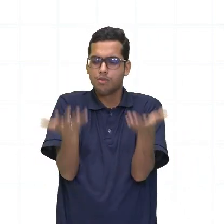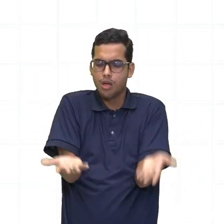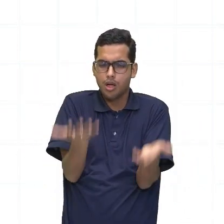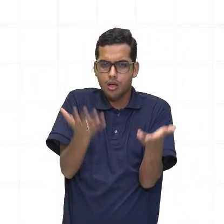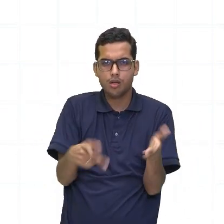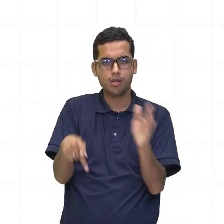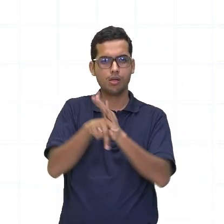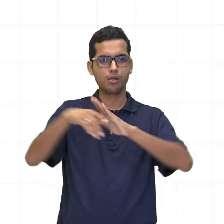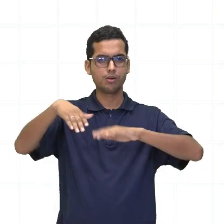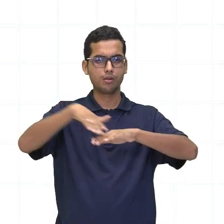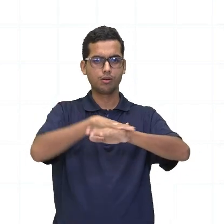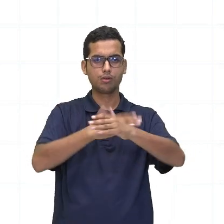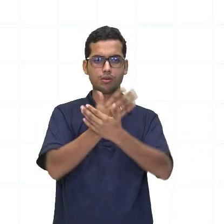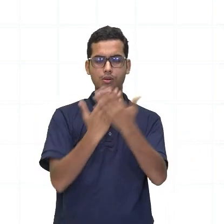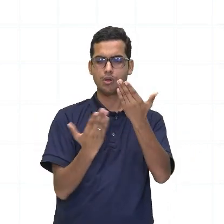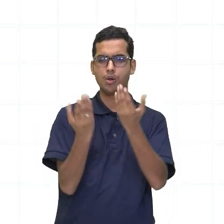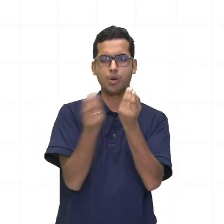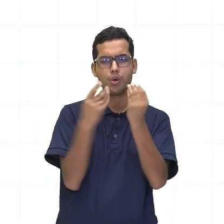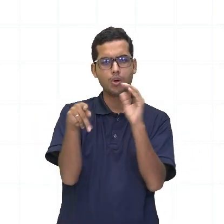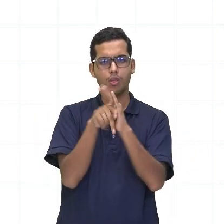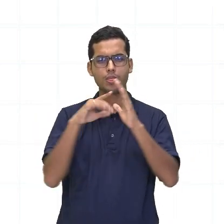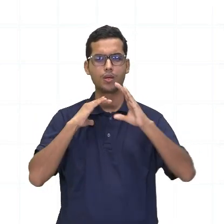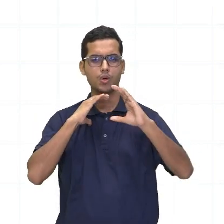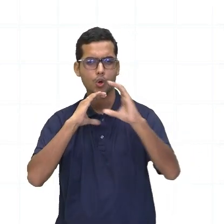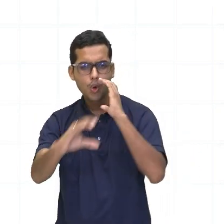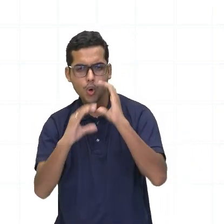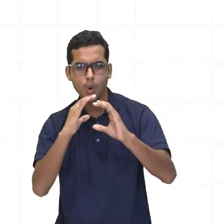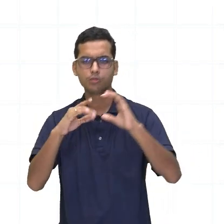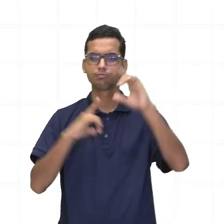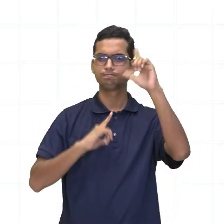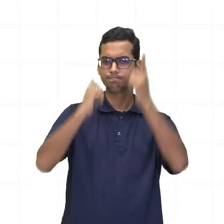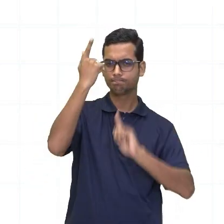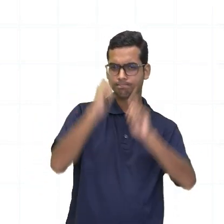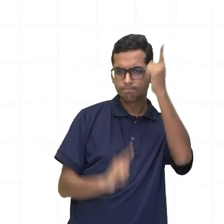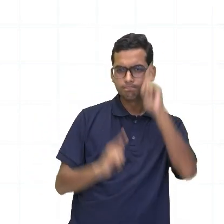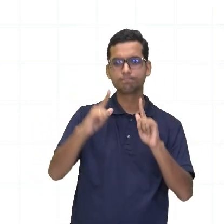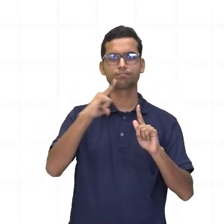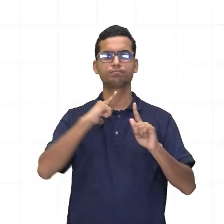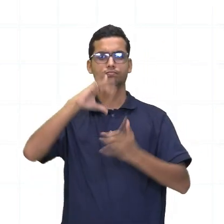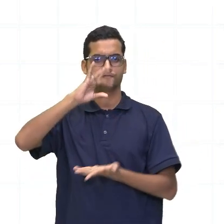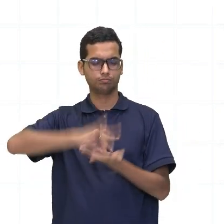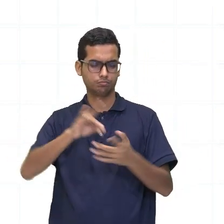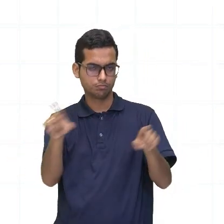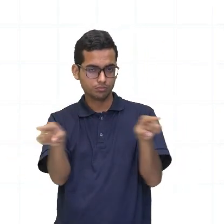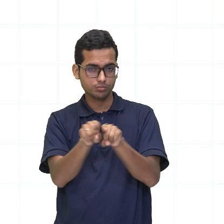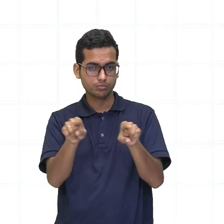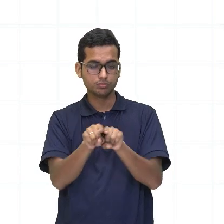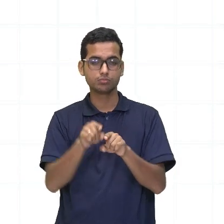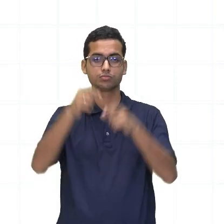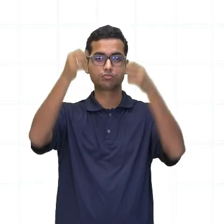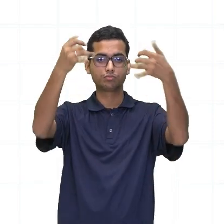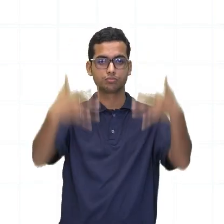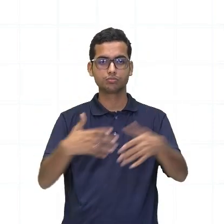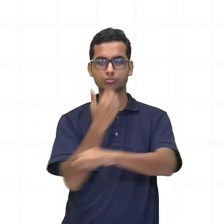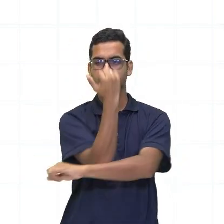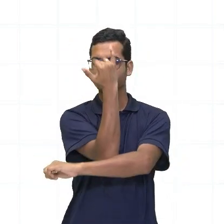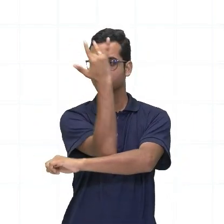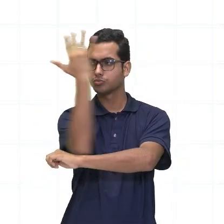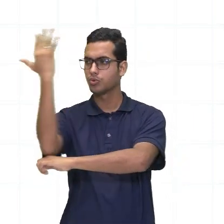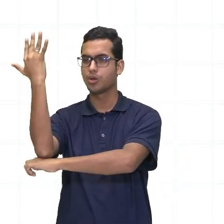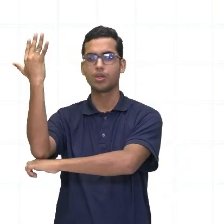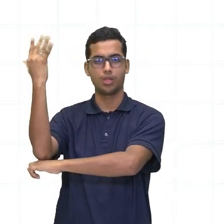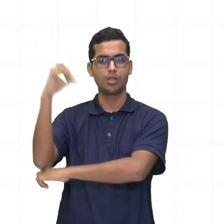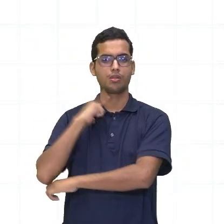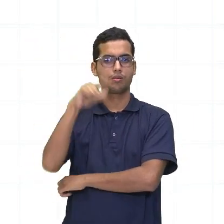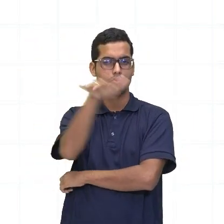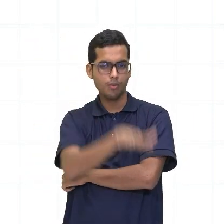fala, né, ela comunica, ela tem os gestos, ela fala da natureza, ela fala da questão